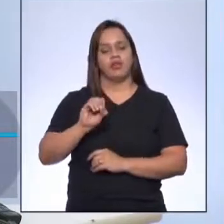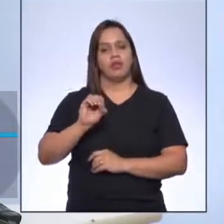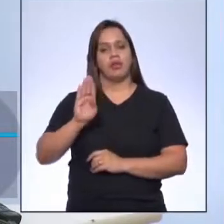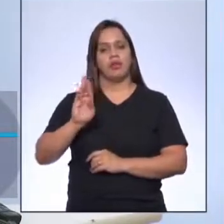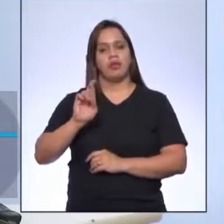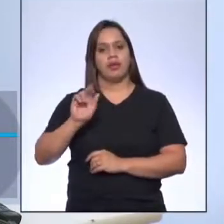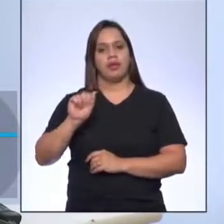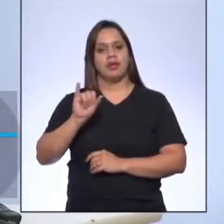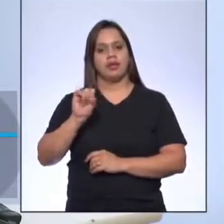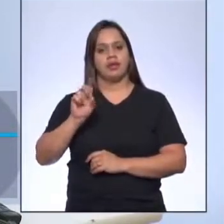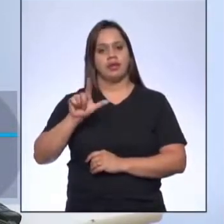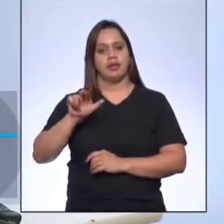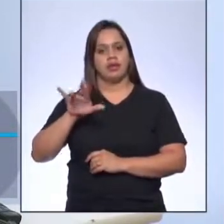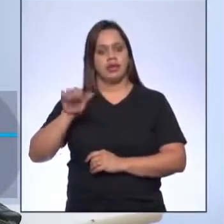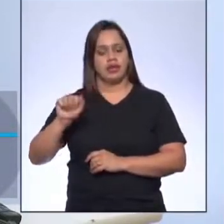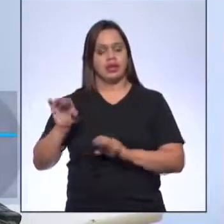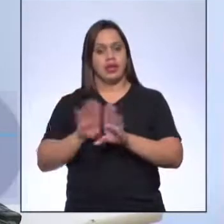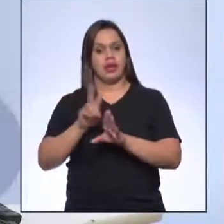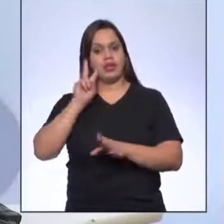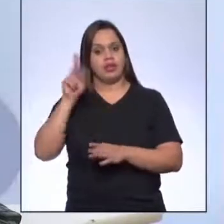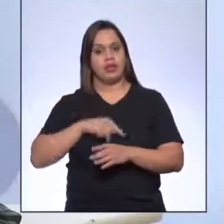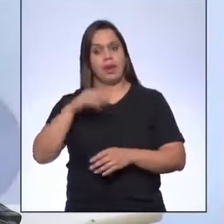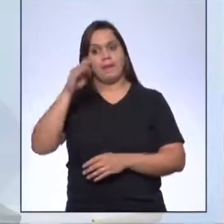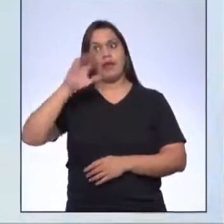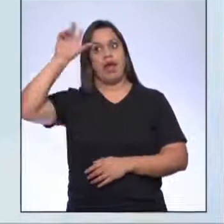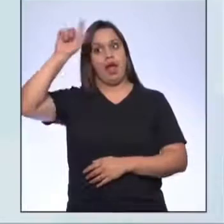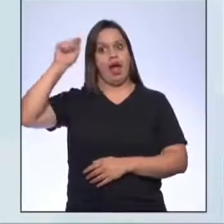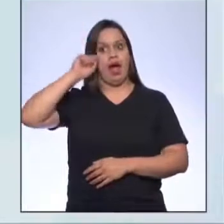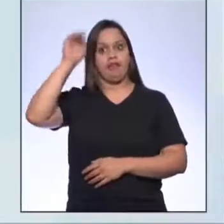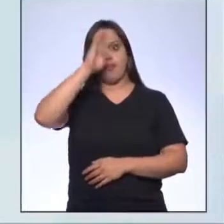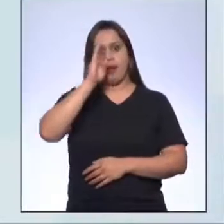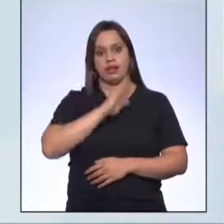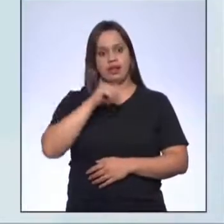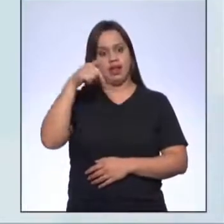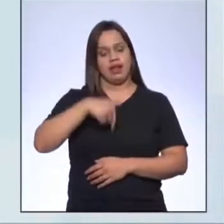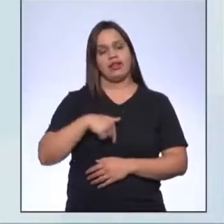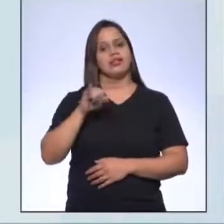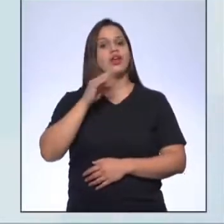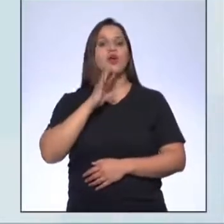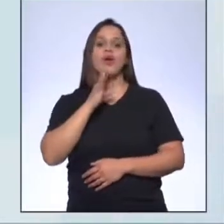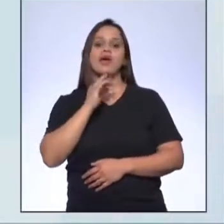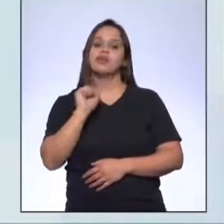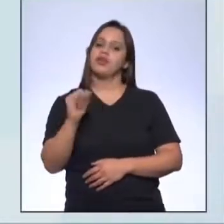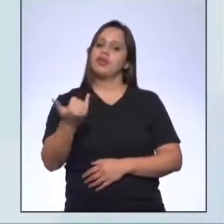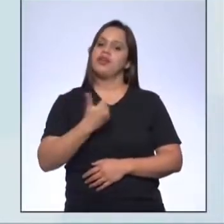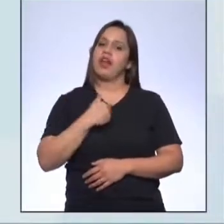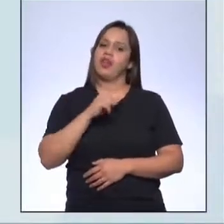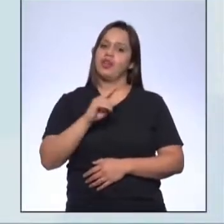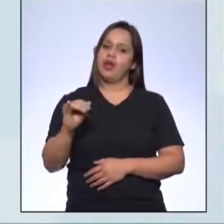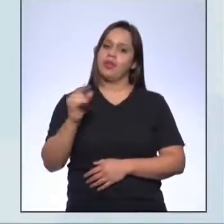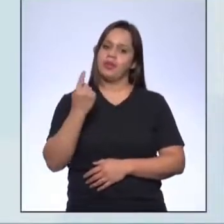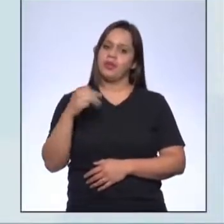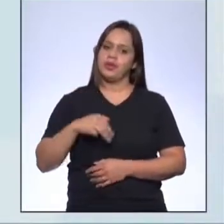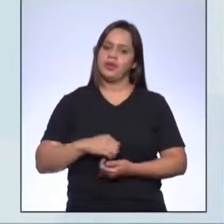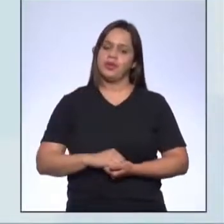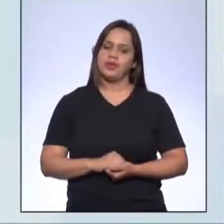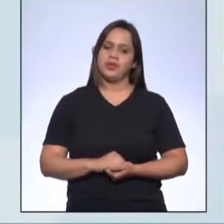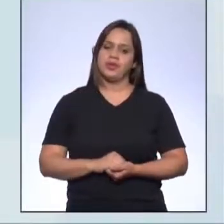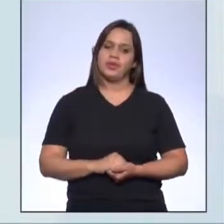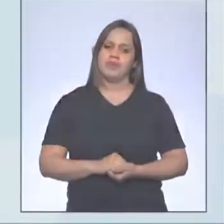vocês conhecem alguma dança de origem agora afro-brasileira. Se conhecem, pode me dizer o nome aqui. 1 minuto, pessoal.